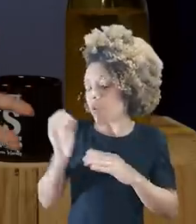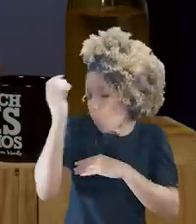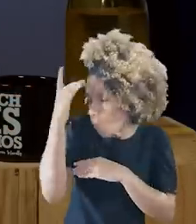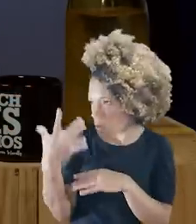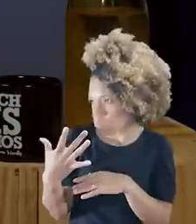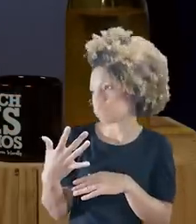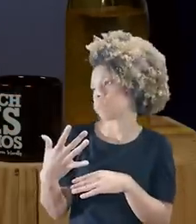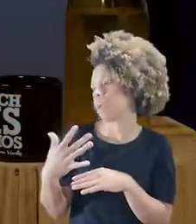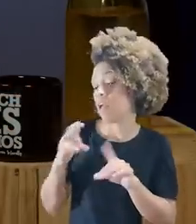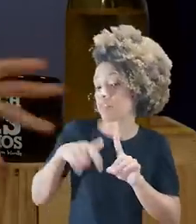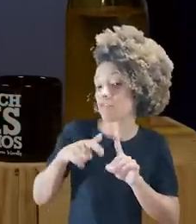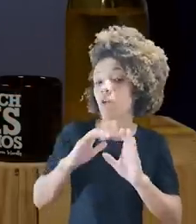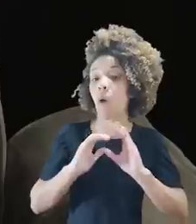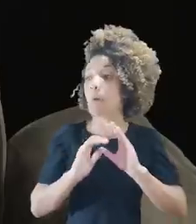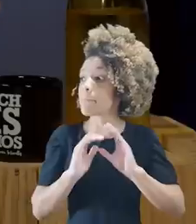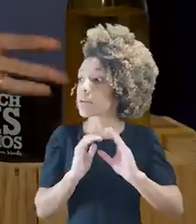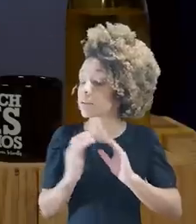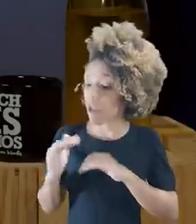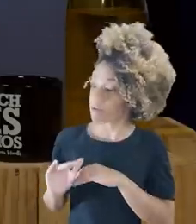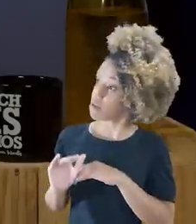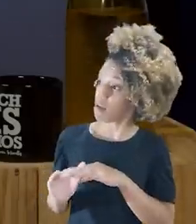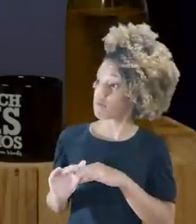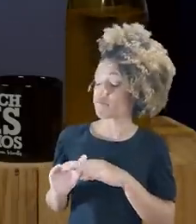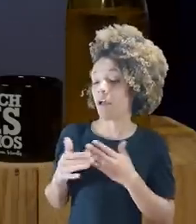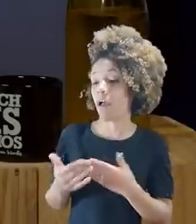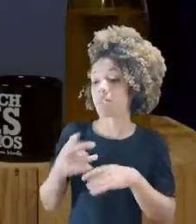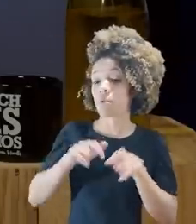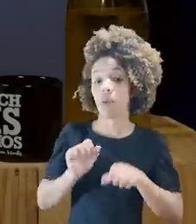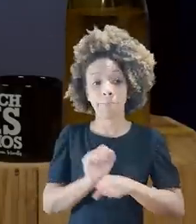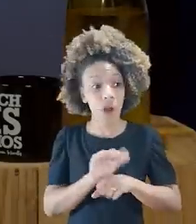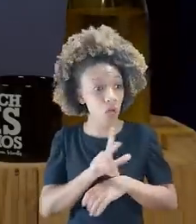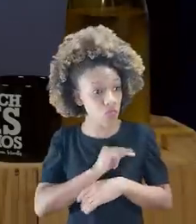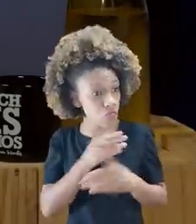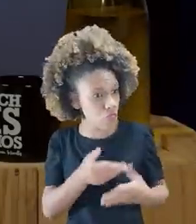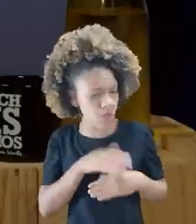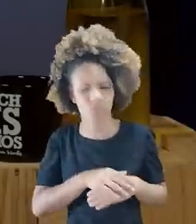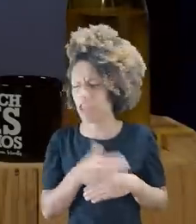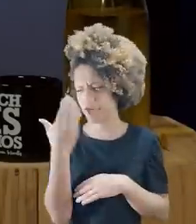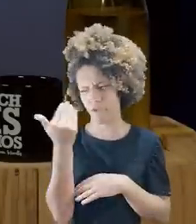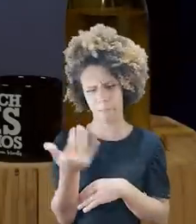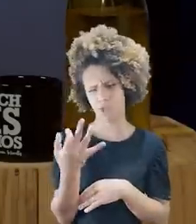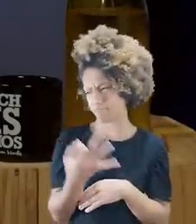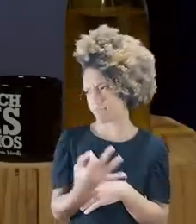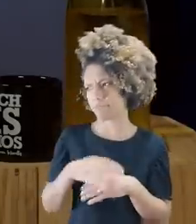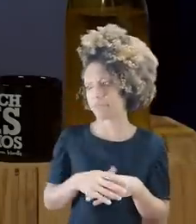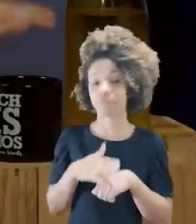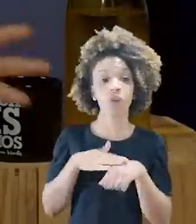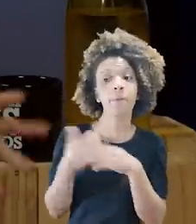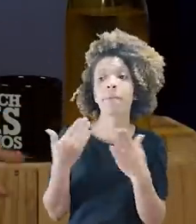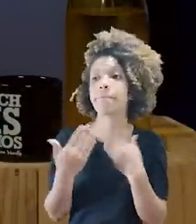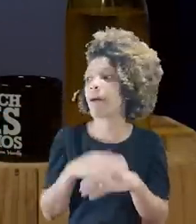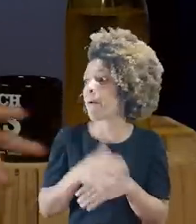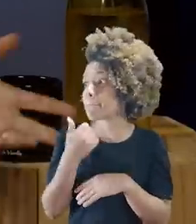dom mesmo artístico da comunicação desde criança eh as pessoas me paravam e falavam Nossa essa menina vai ser famosa Com certeza ela conversava com todo